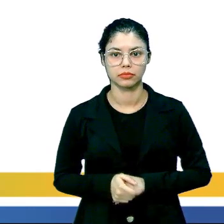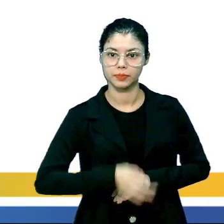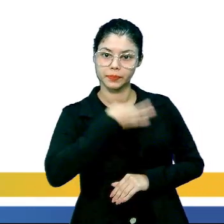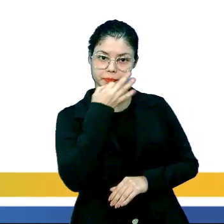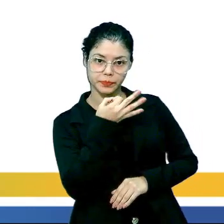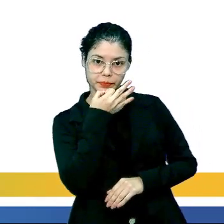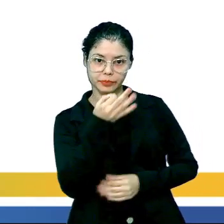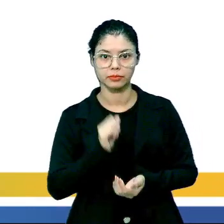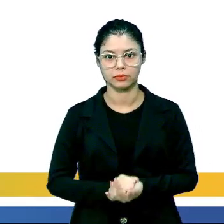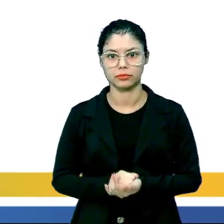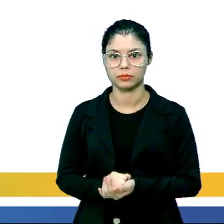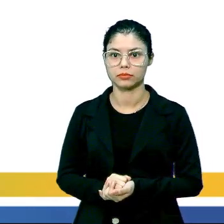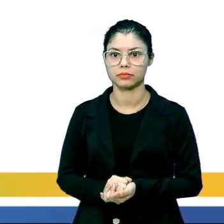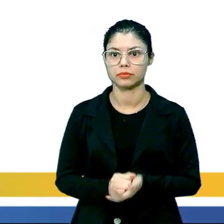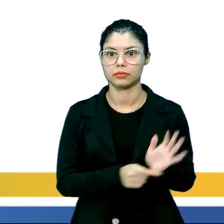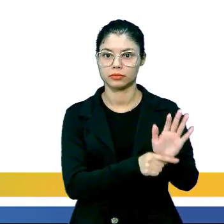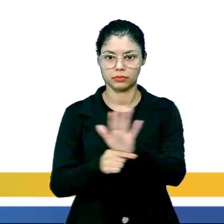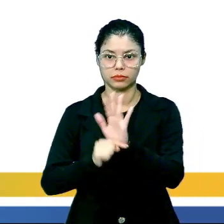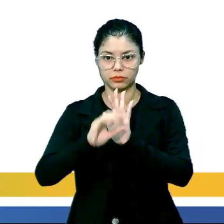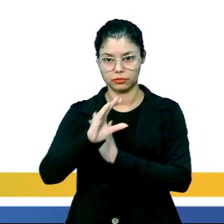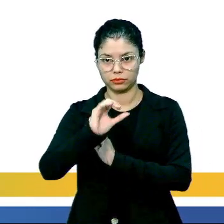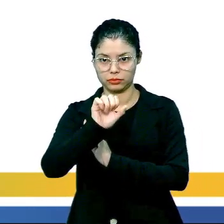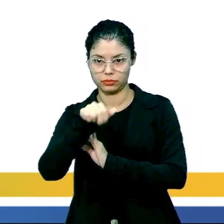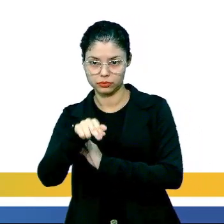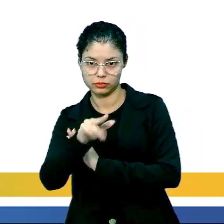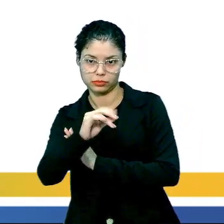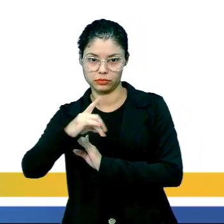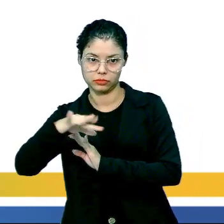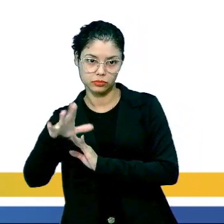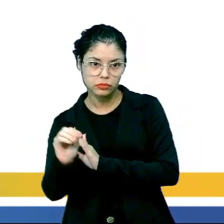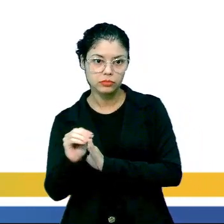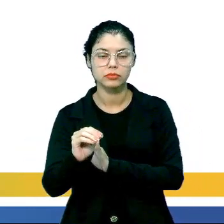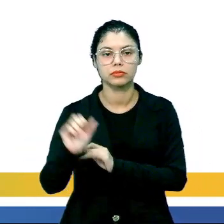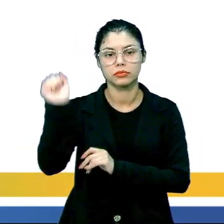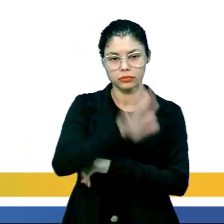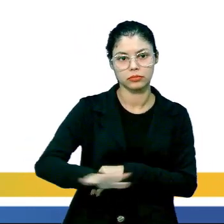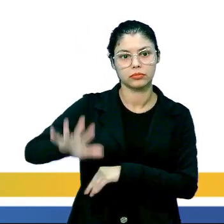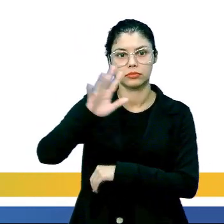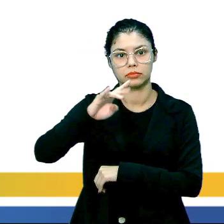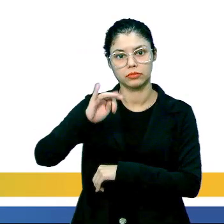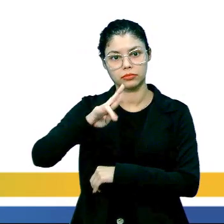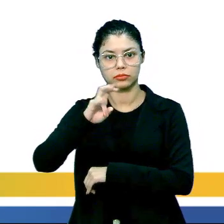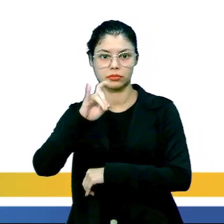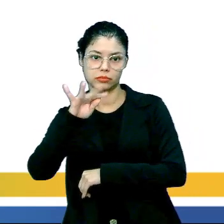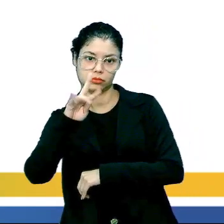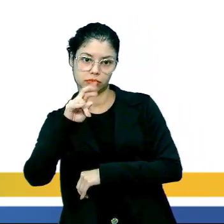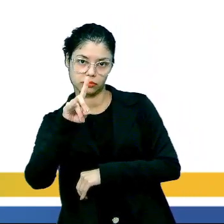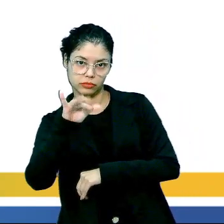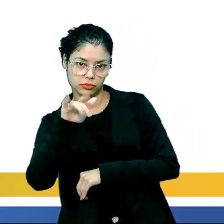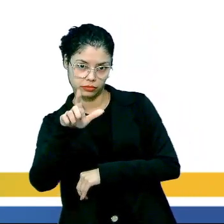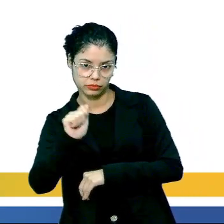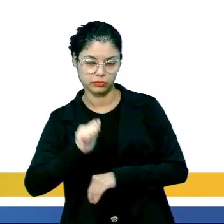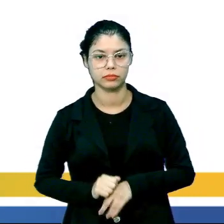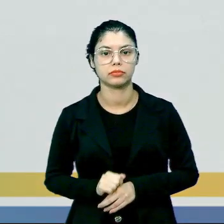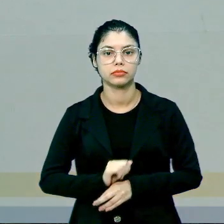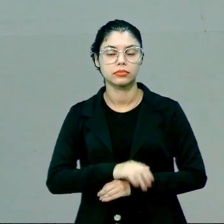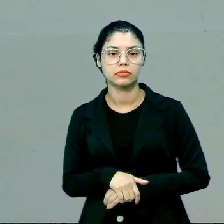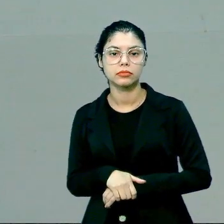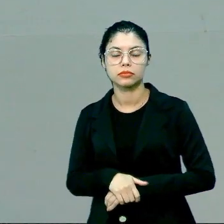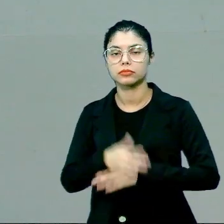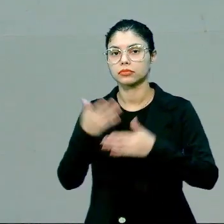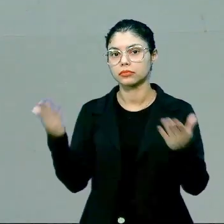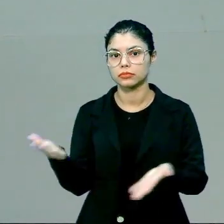É o argumento que traz uma afirmação que representa o consenso geral e incontestável.